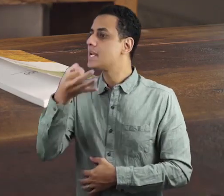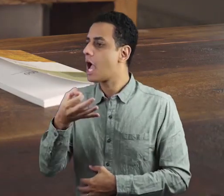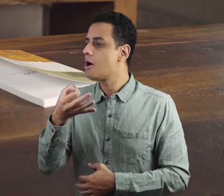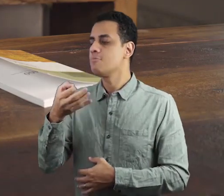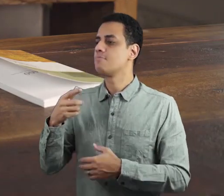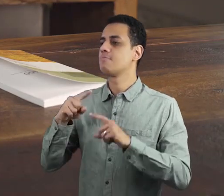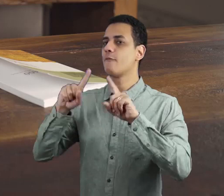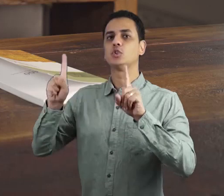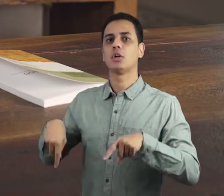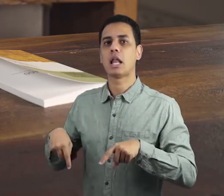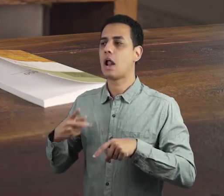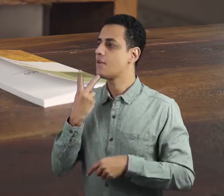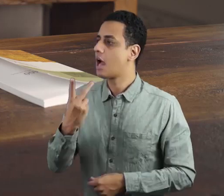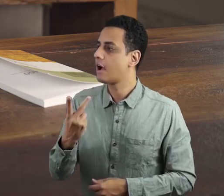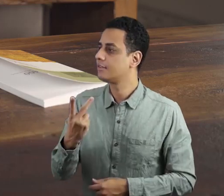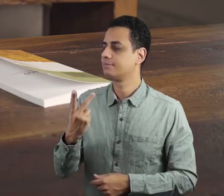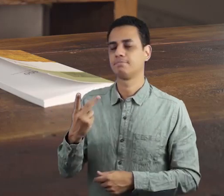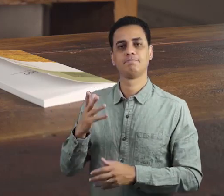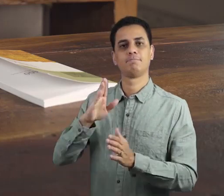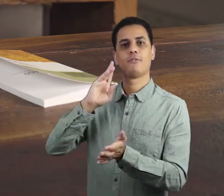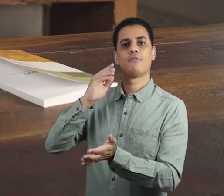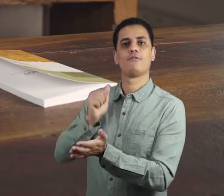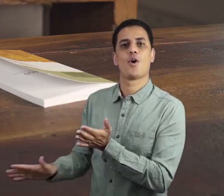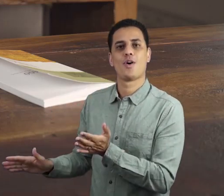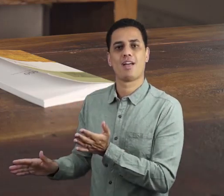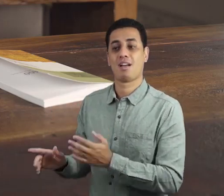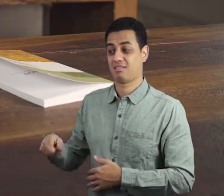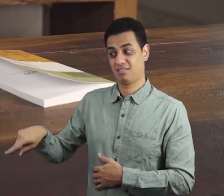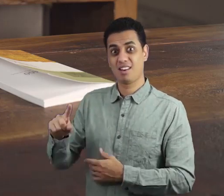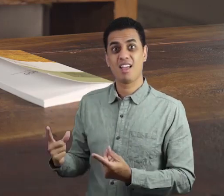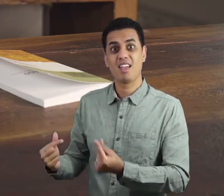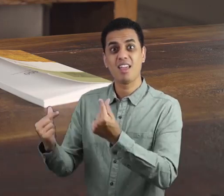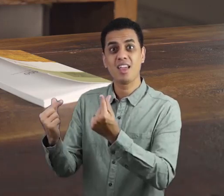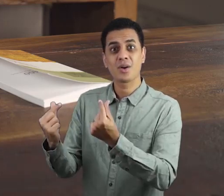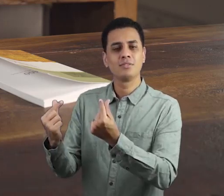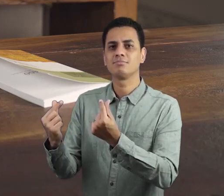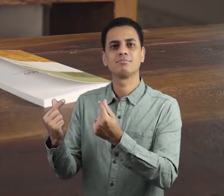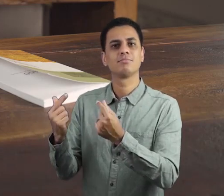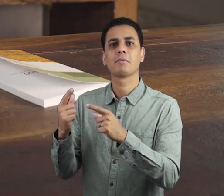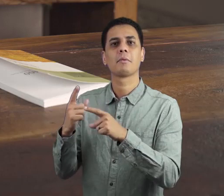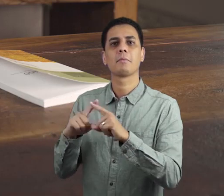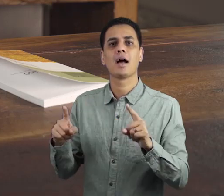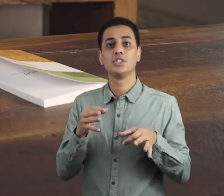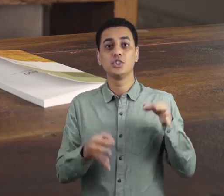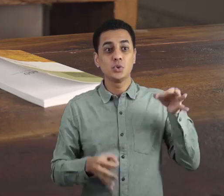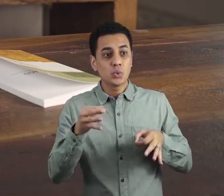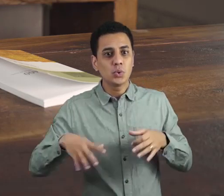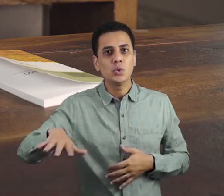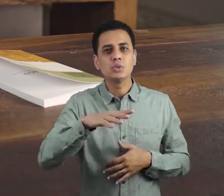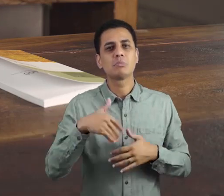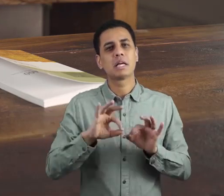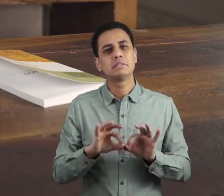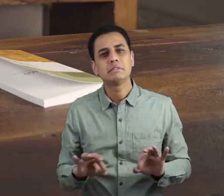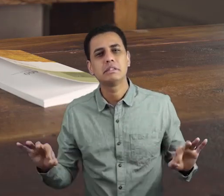fazer? É muito importante entender isso aqui. Nós precisamos observar os dramas desse cenário